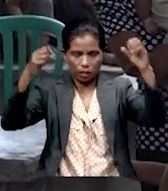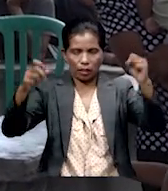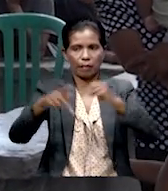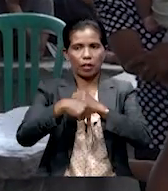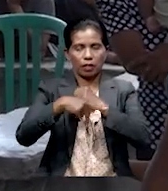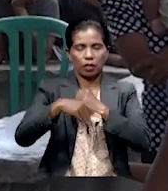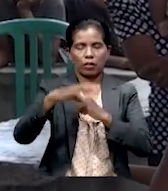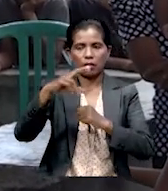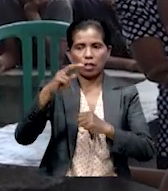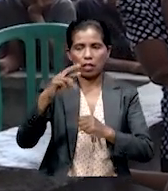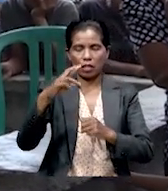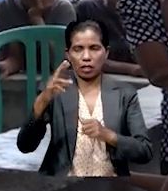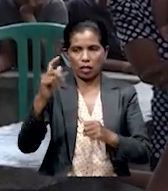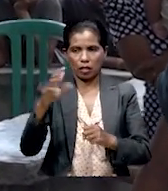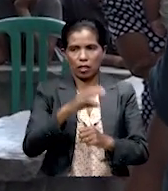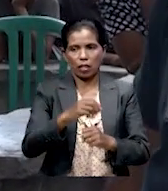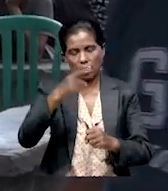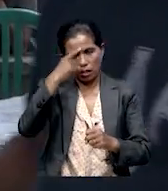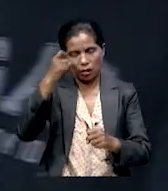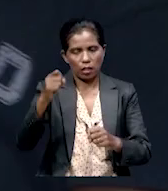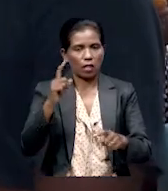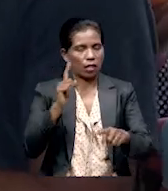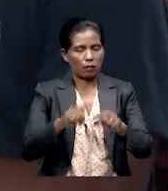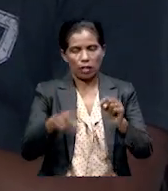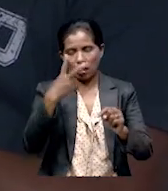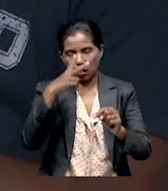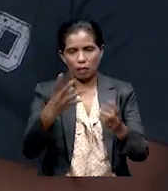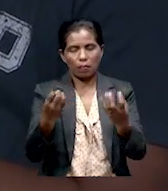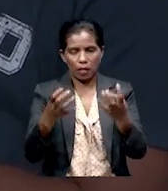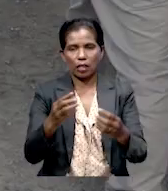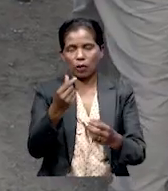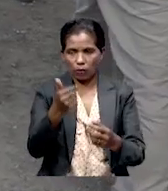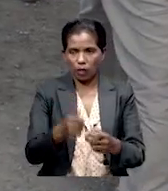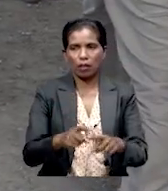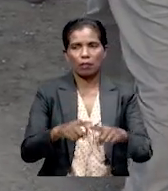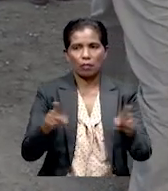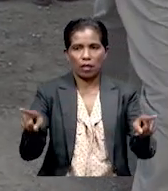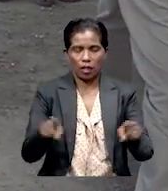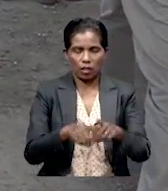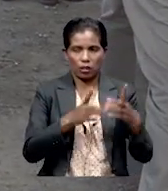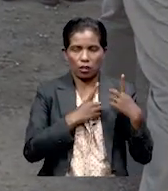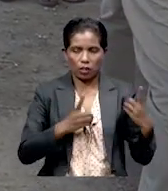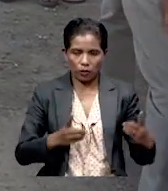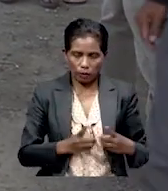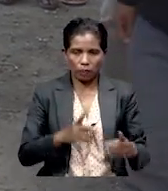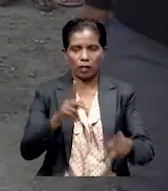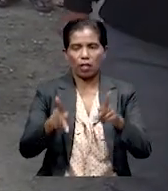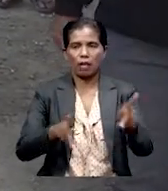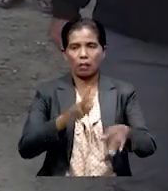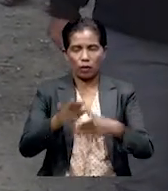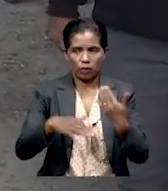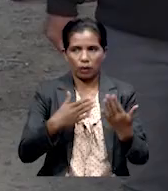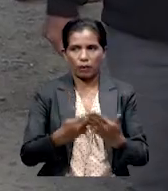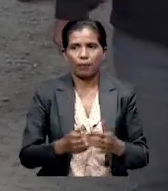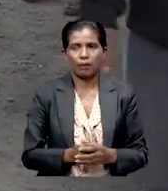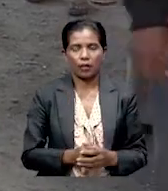CNRT Kairala Senana Gusmão. Tamba ne la bel hare ba barako ituan mai bene hanesen domin bane povo. La bot barak